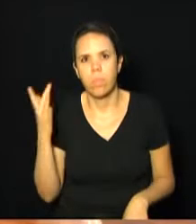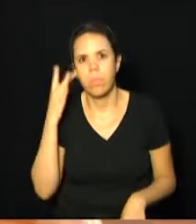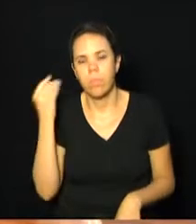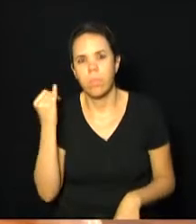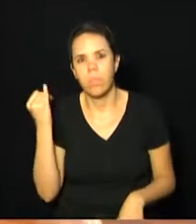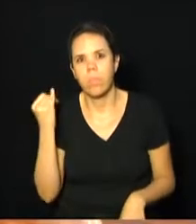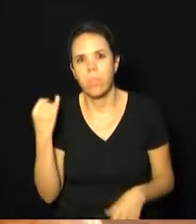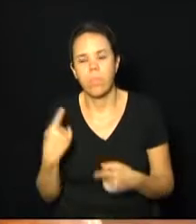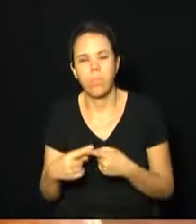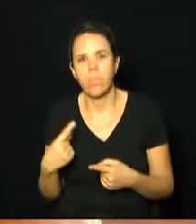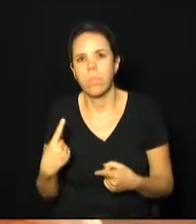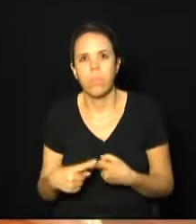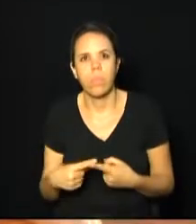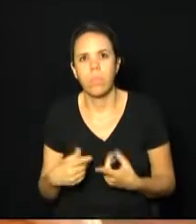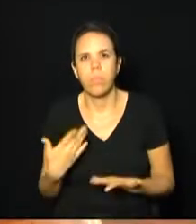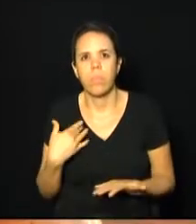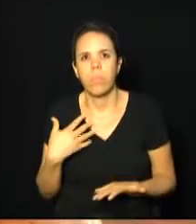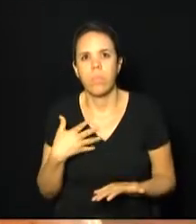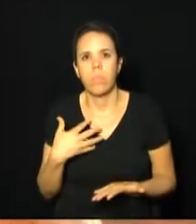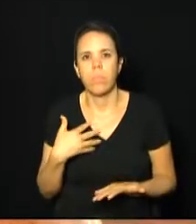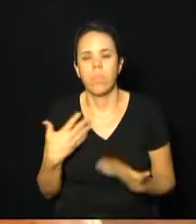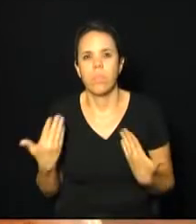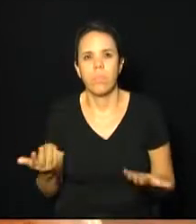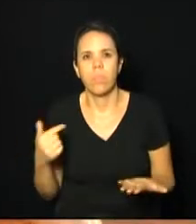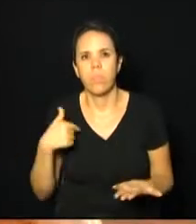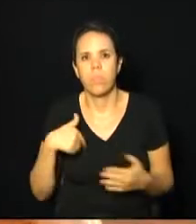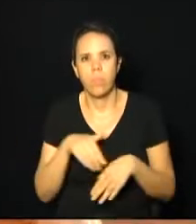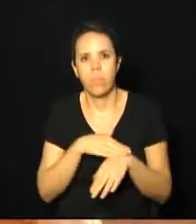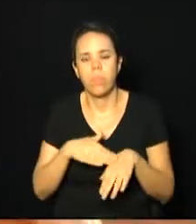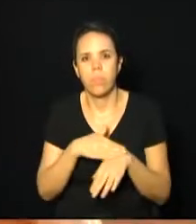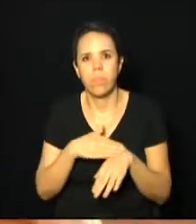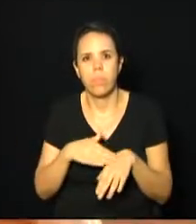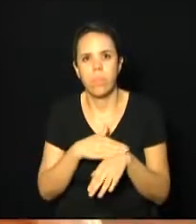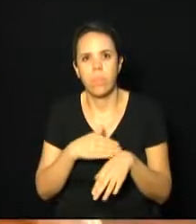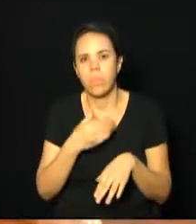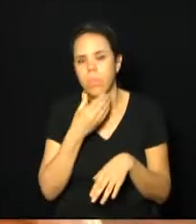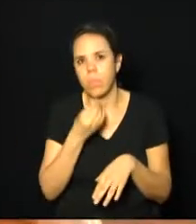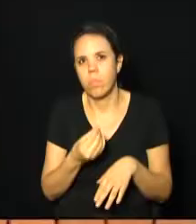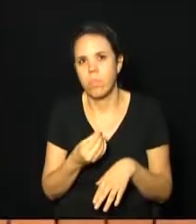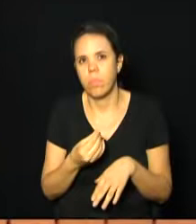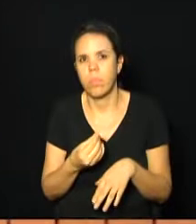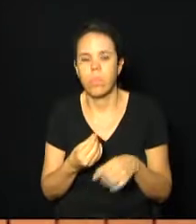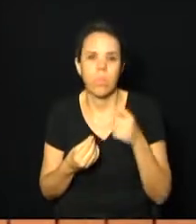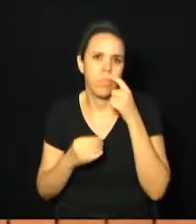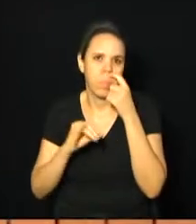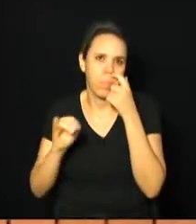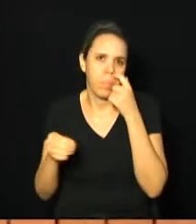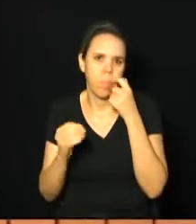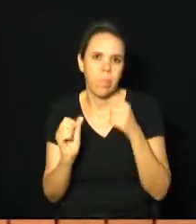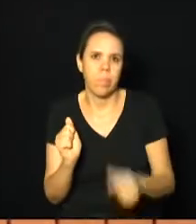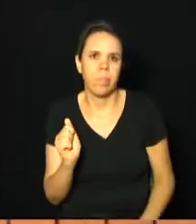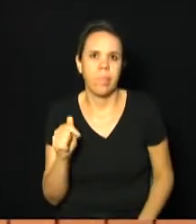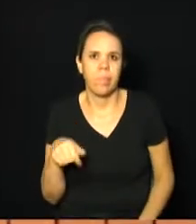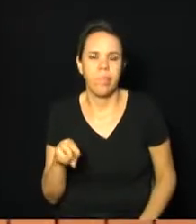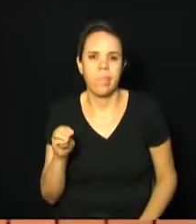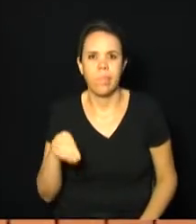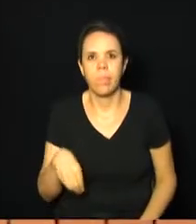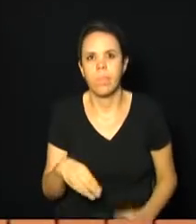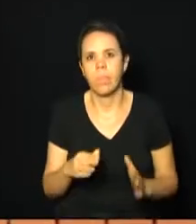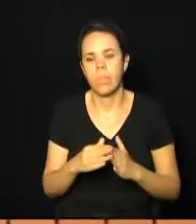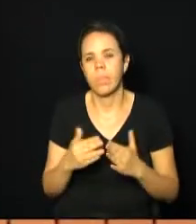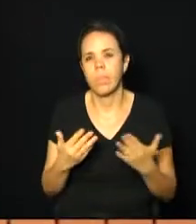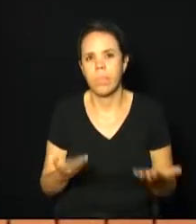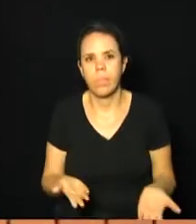muito importante, porque eu quando conversando com o senhor lá em Joaquim Egídio, que ele falou, um morador,